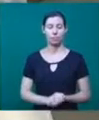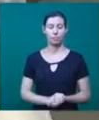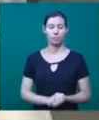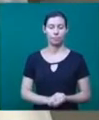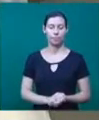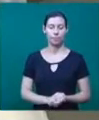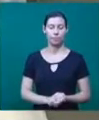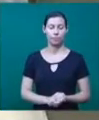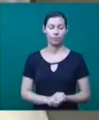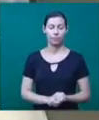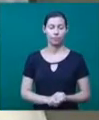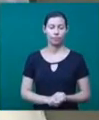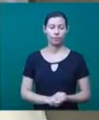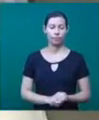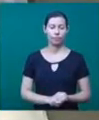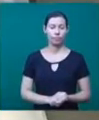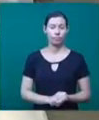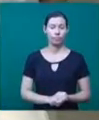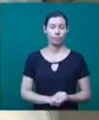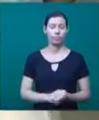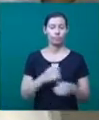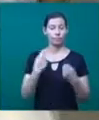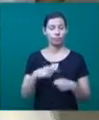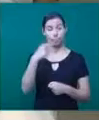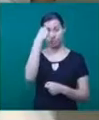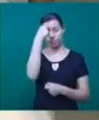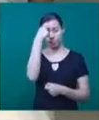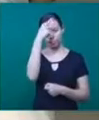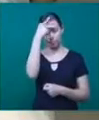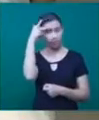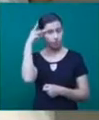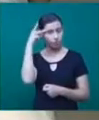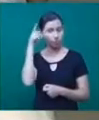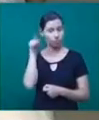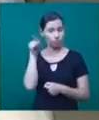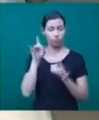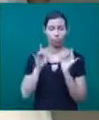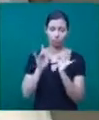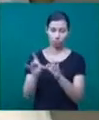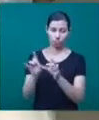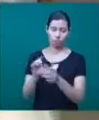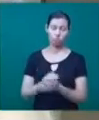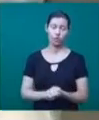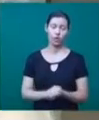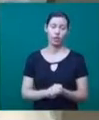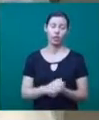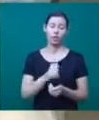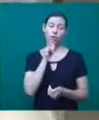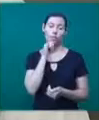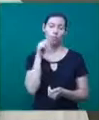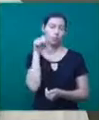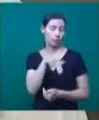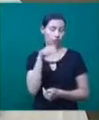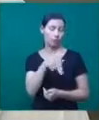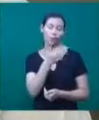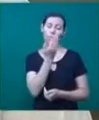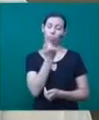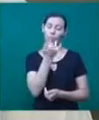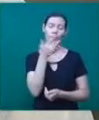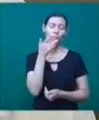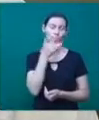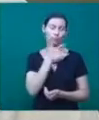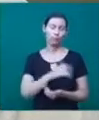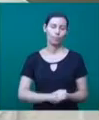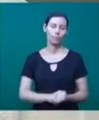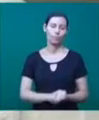receita. Porque a gente tem que pensar muito no consumidor. Sabe, consumidor final. Meus netos comem pão de queijo. Você resiste